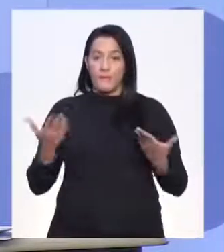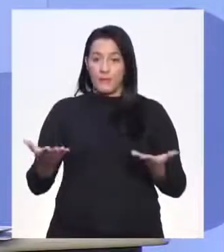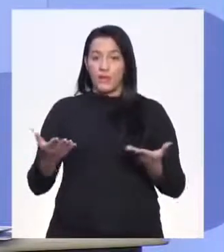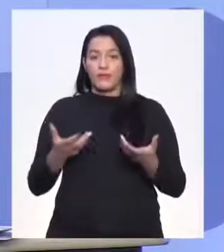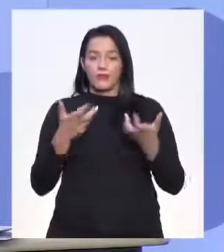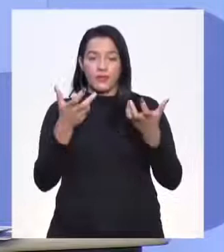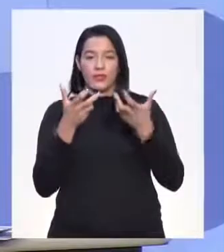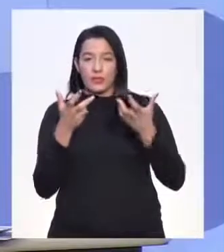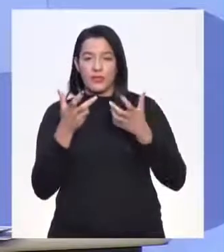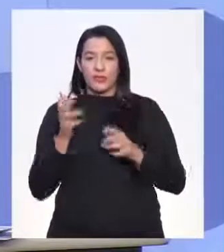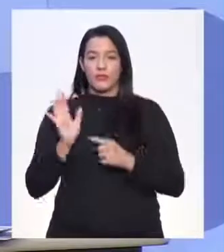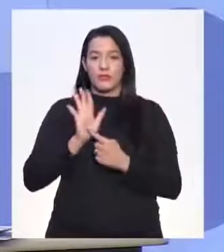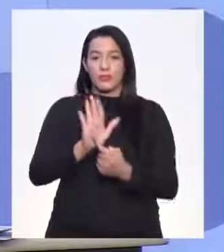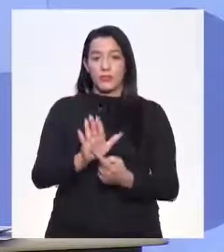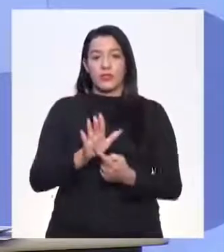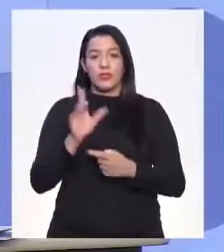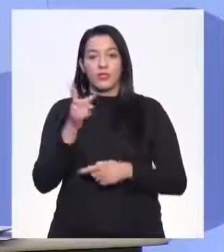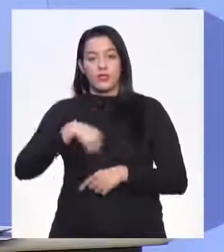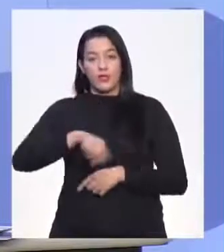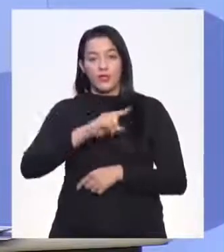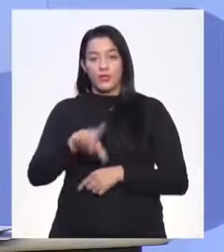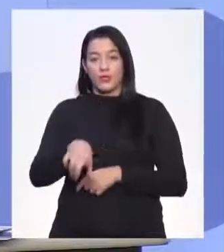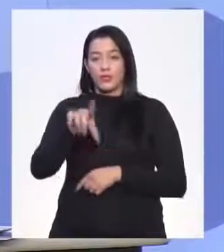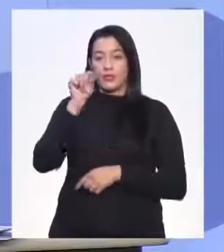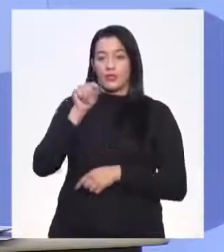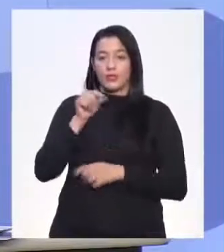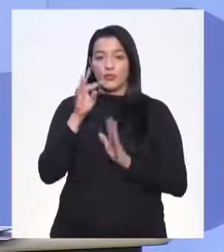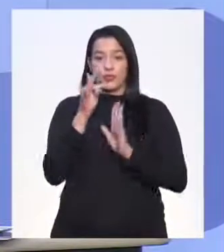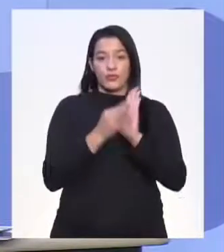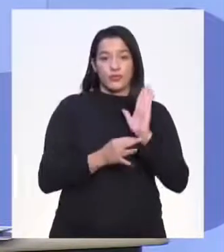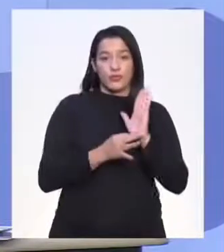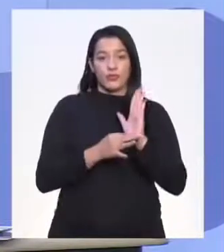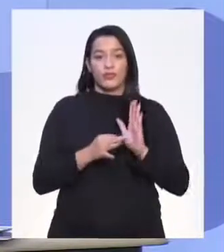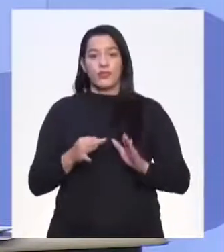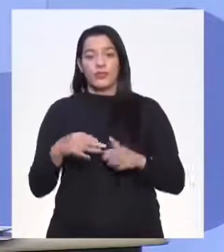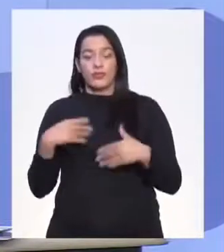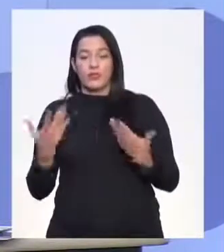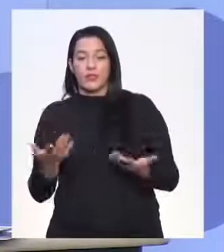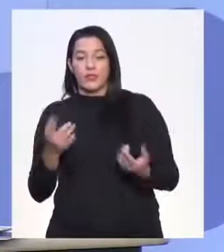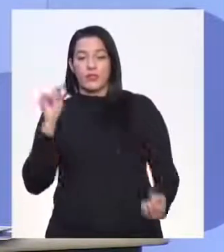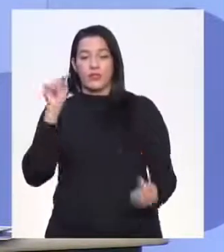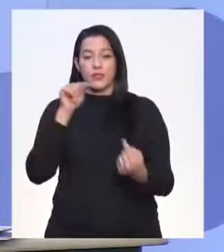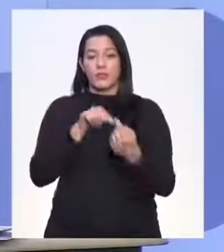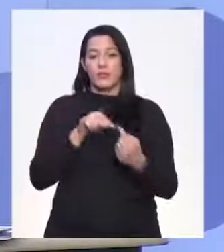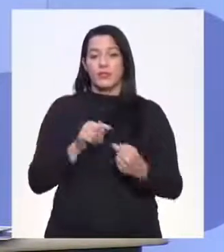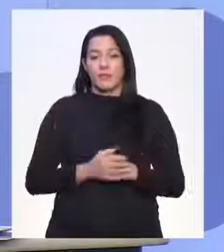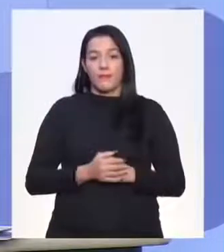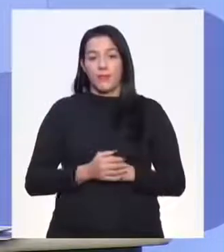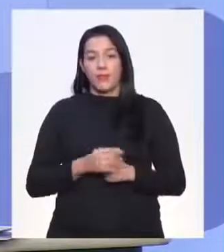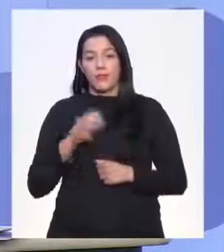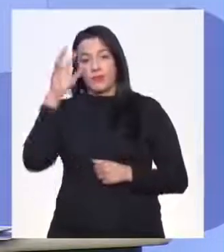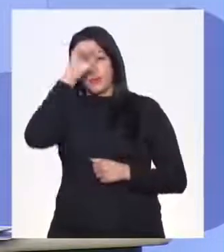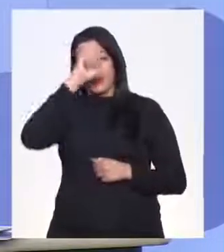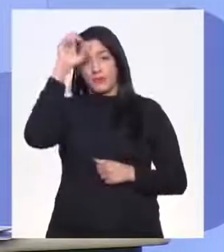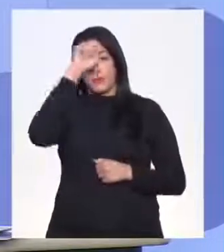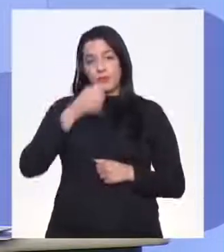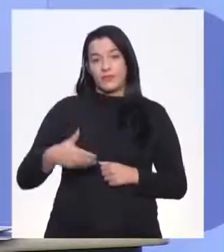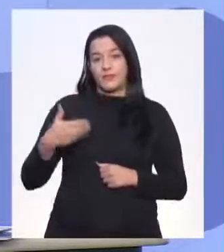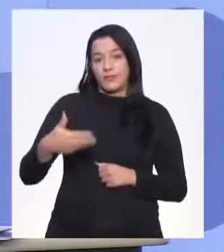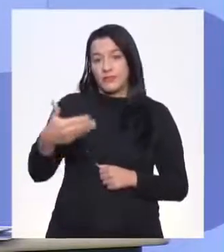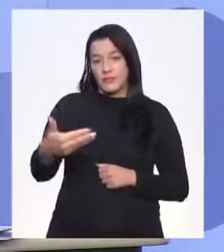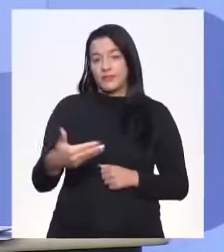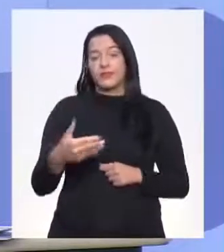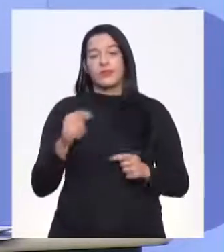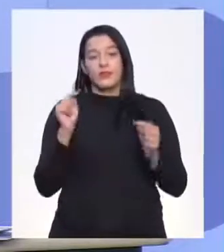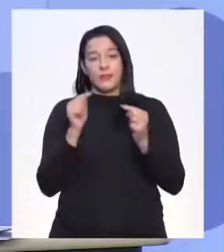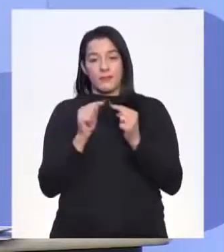proposital também, né? Ninguém escolhe, nem eu escolho o texto sem um propósito e nem ao aprender sempre escolhe sem um